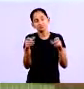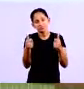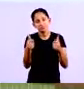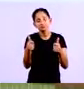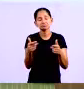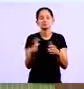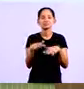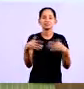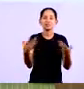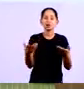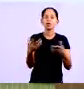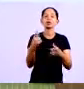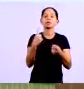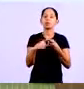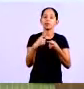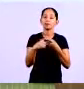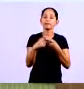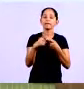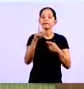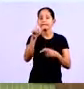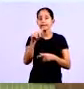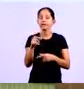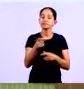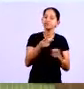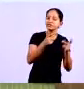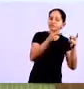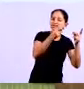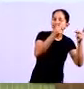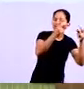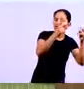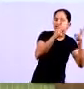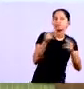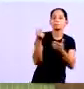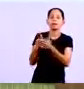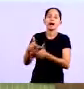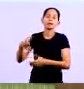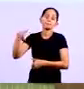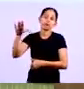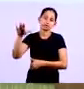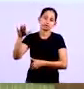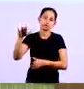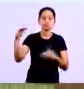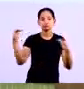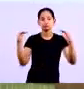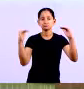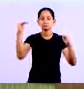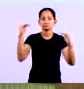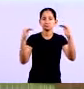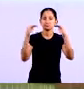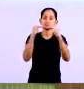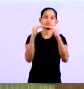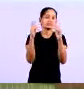é simples. É uma alíquota progressiva, quanto mais você vende, mais você paga, e essa alíquota você acaba